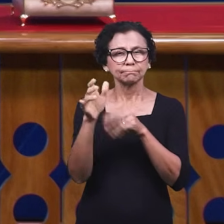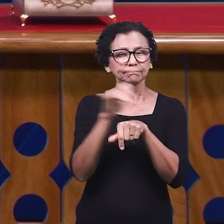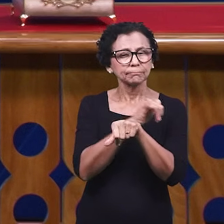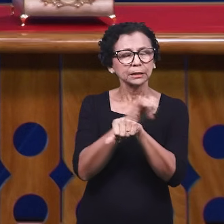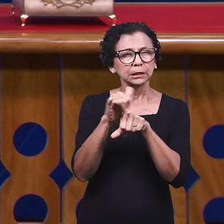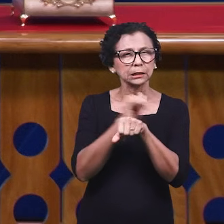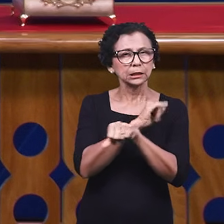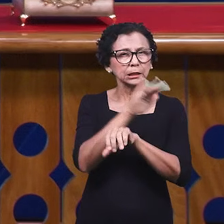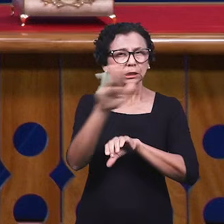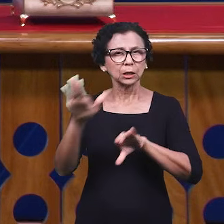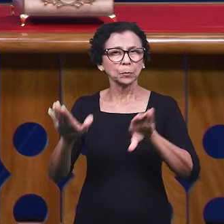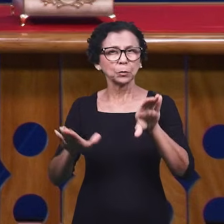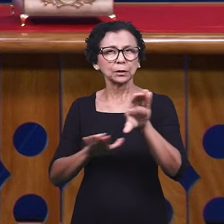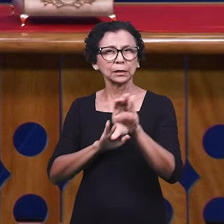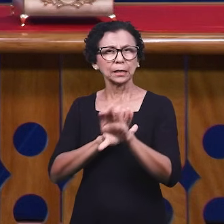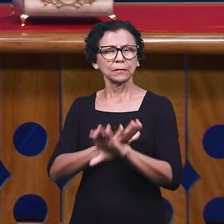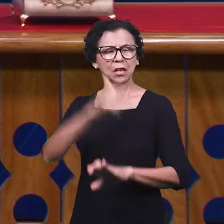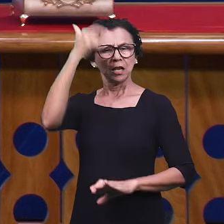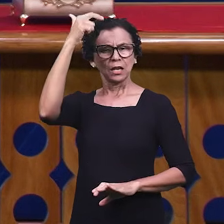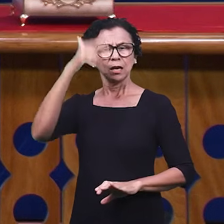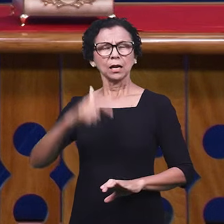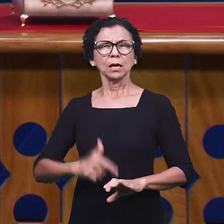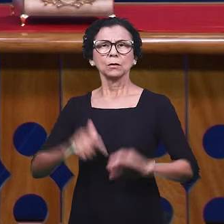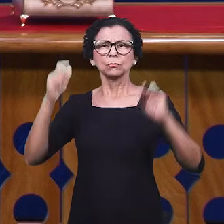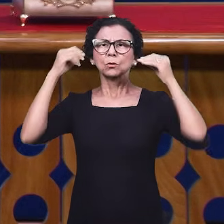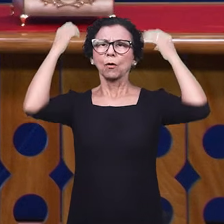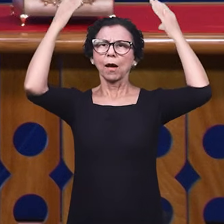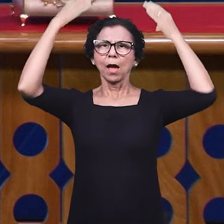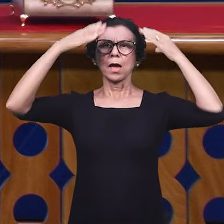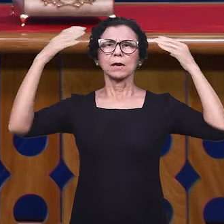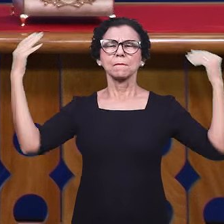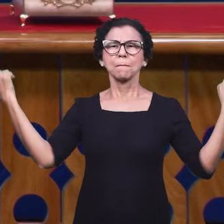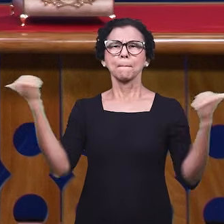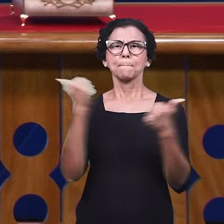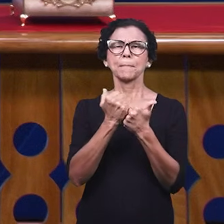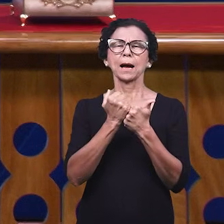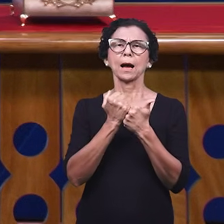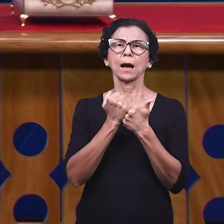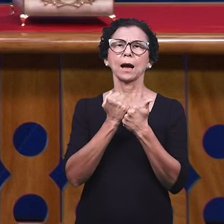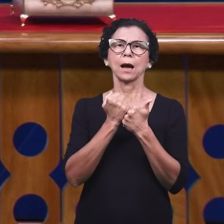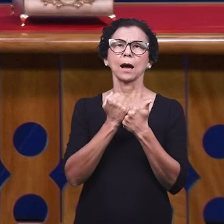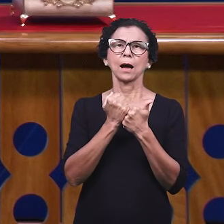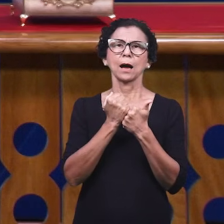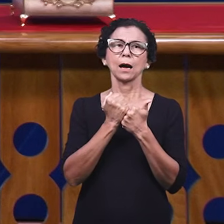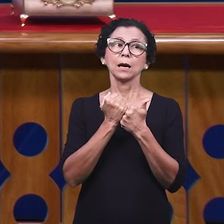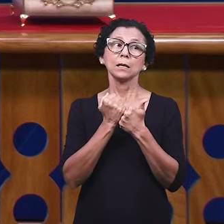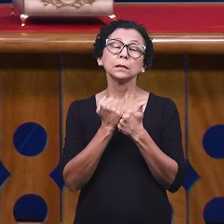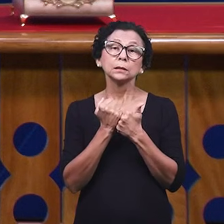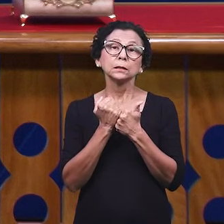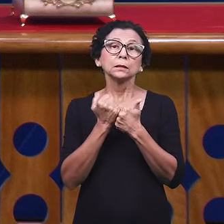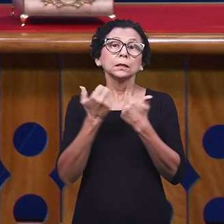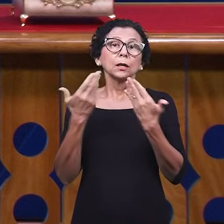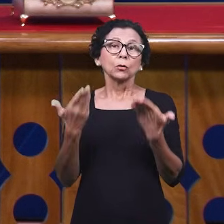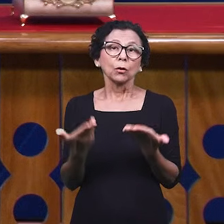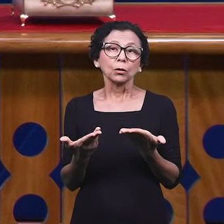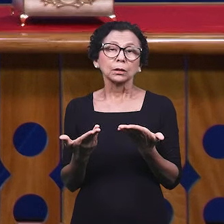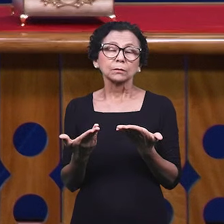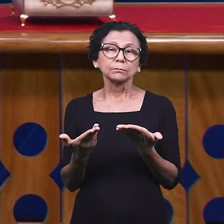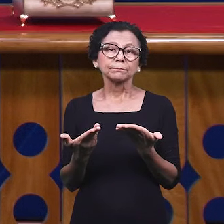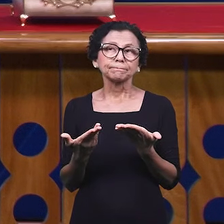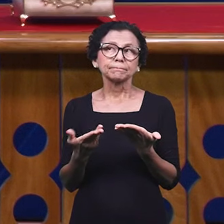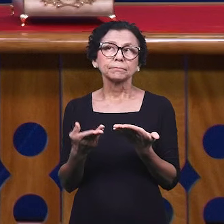companheiros. E ele se autoproclamando rei, a profecia não ia se cumprir na vida daquela família.